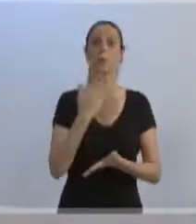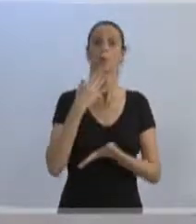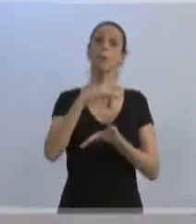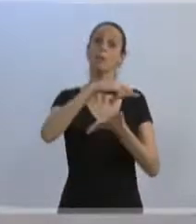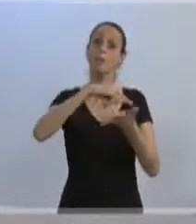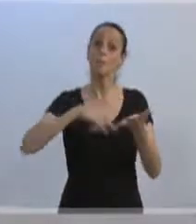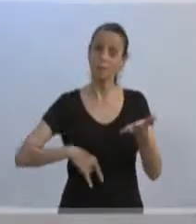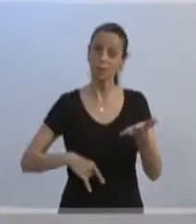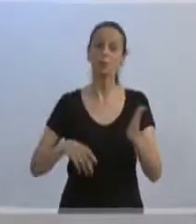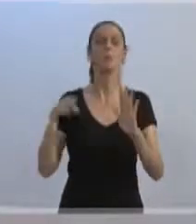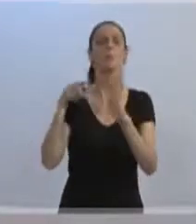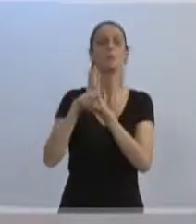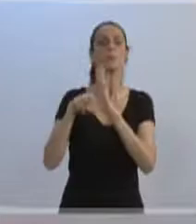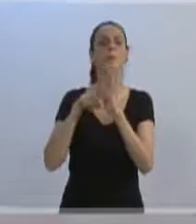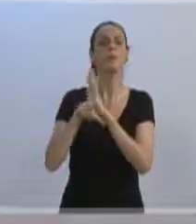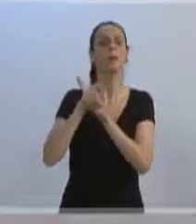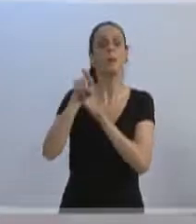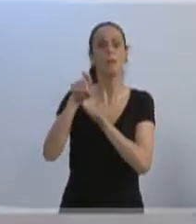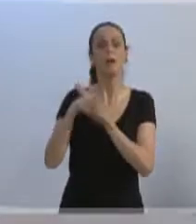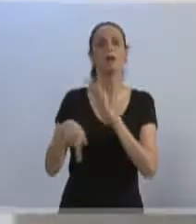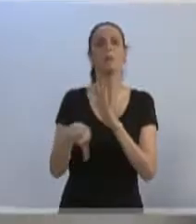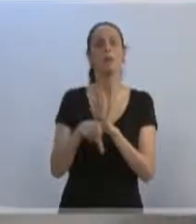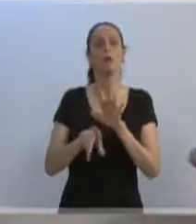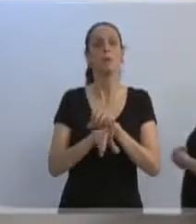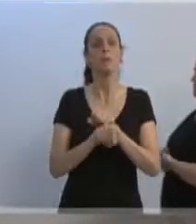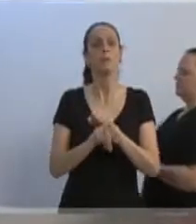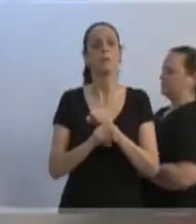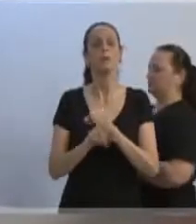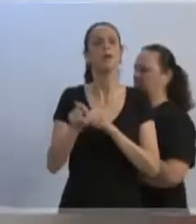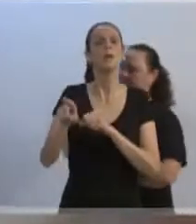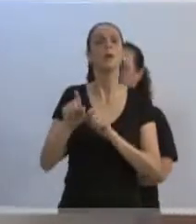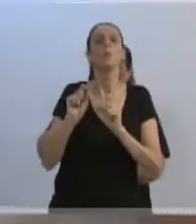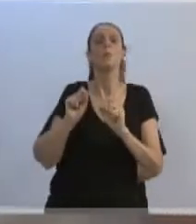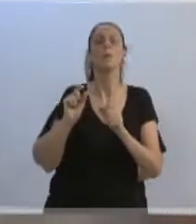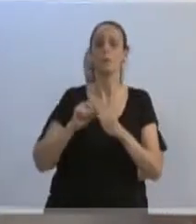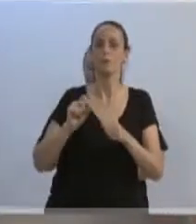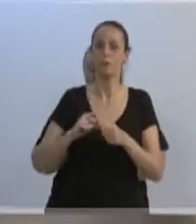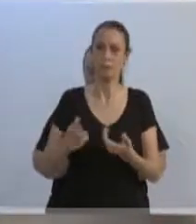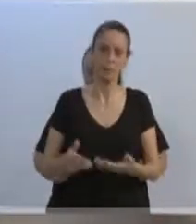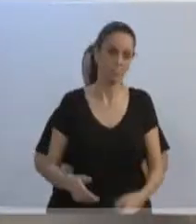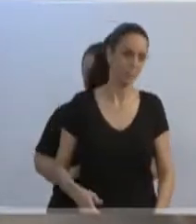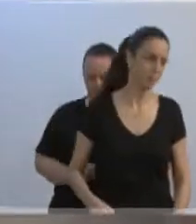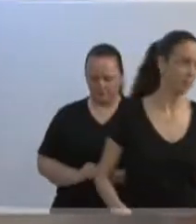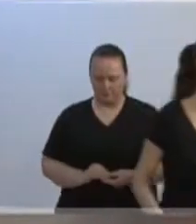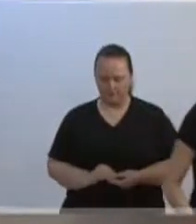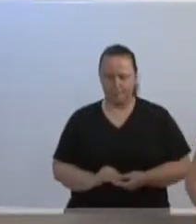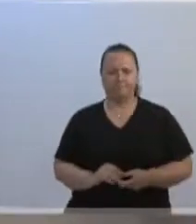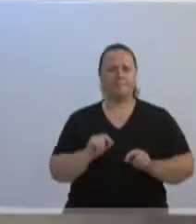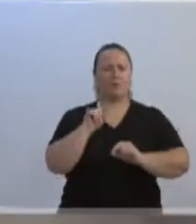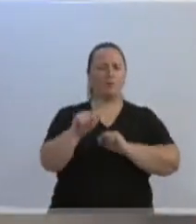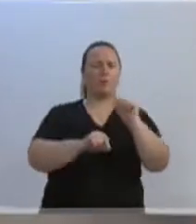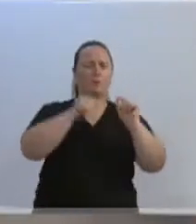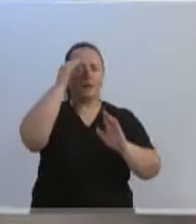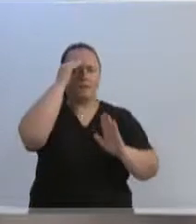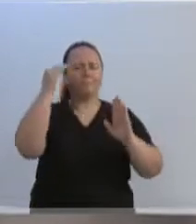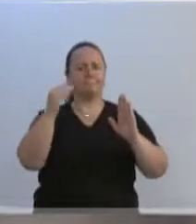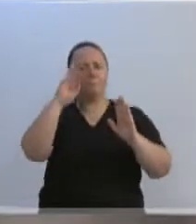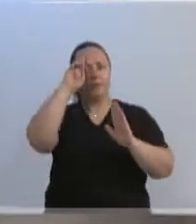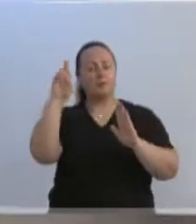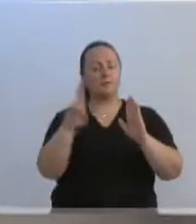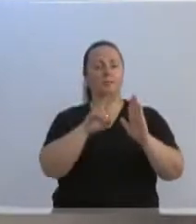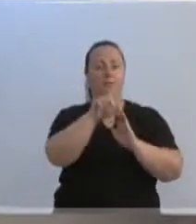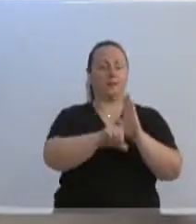perguntando a secretaria de educação quais as medidas estão sendo tomadas em relação à legislação federal destacando inclusive